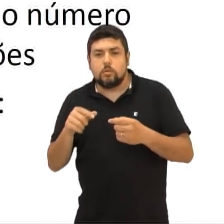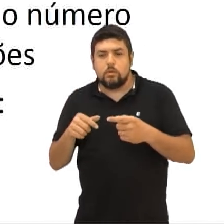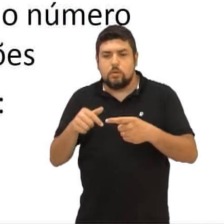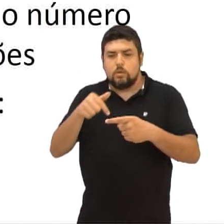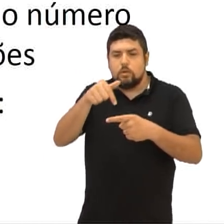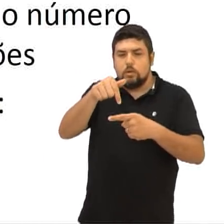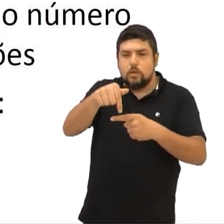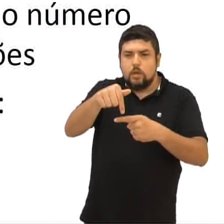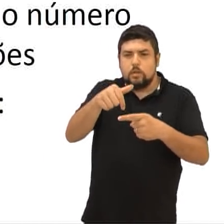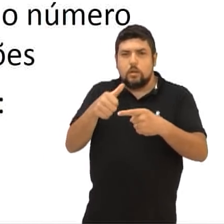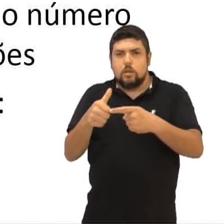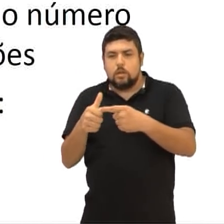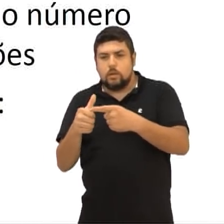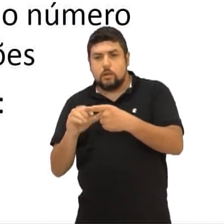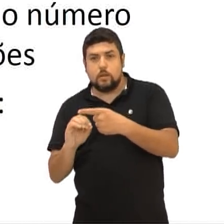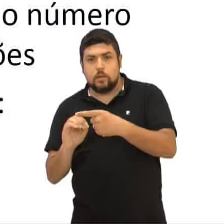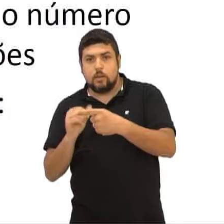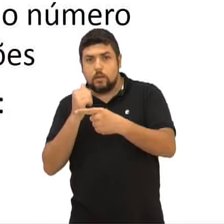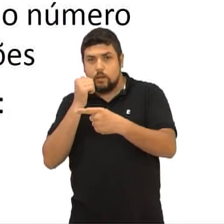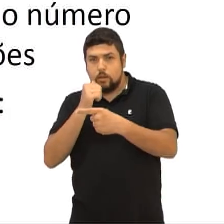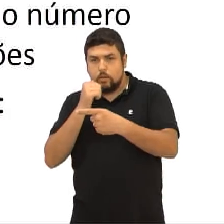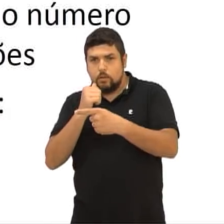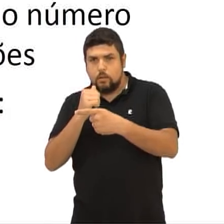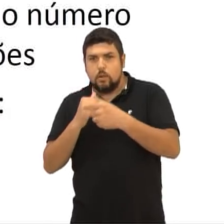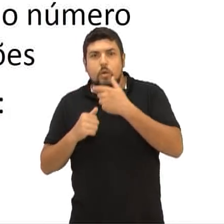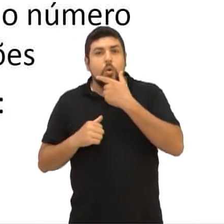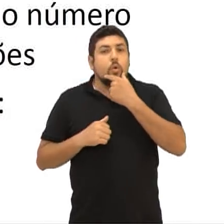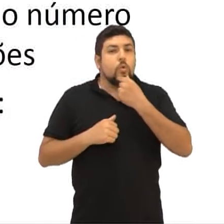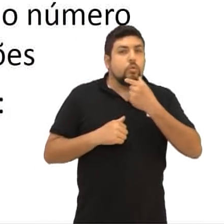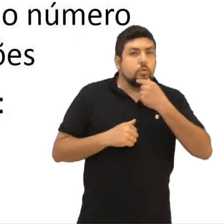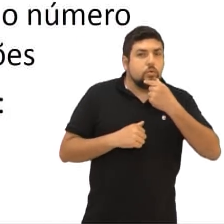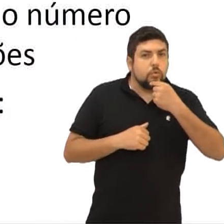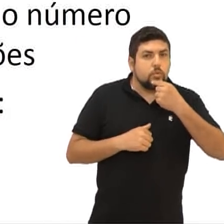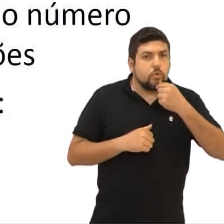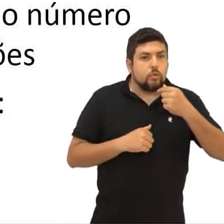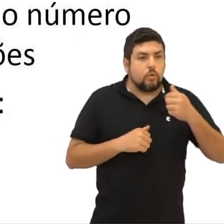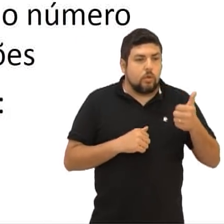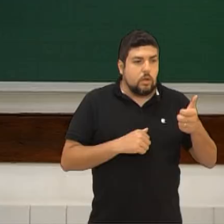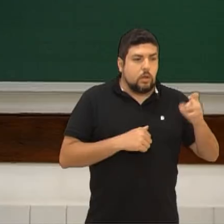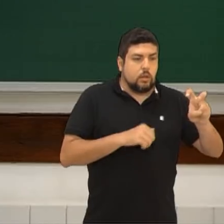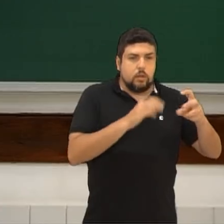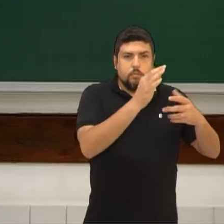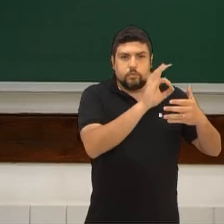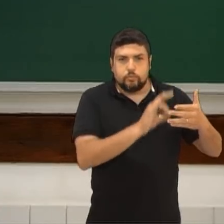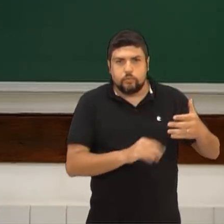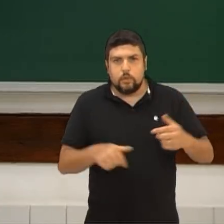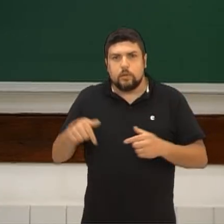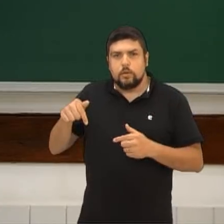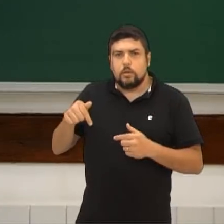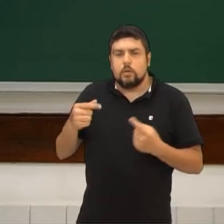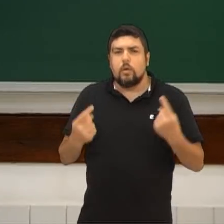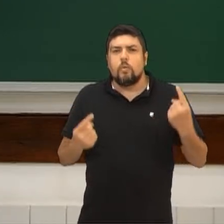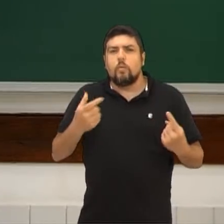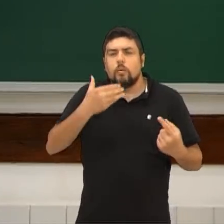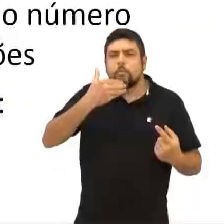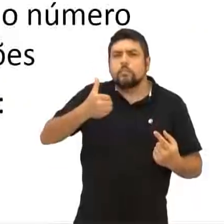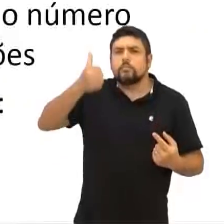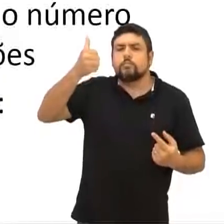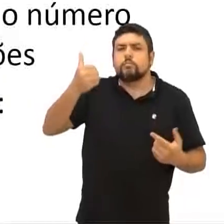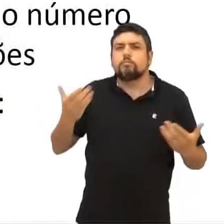Quem obteve o melhor aproveitamento? Foi o Marcos ou foi a Renata? Tempo para tentar identificar o